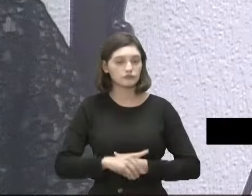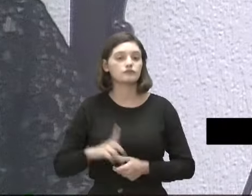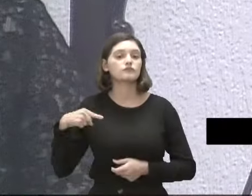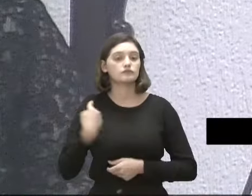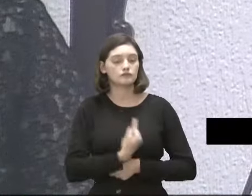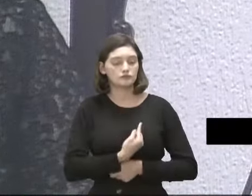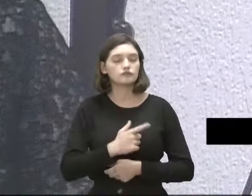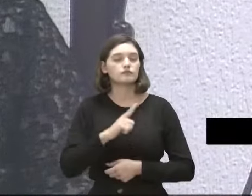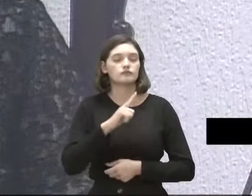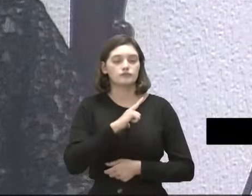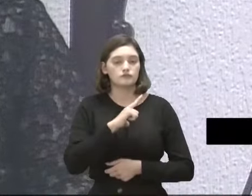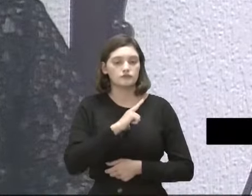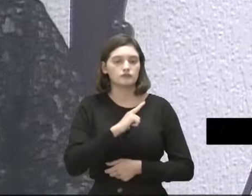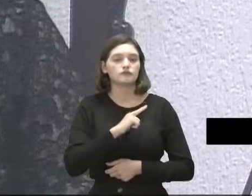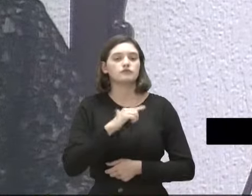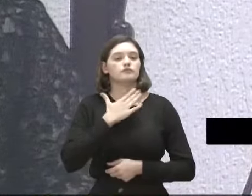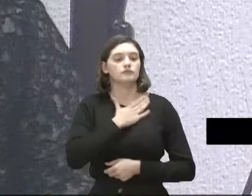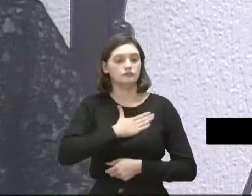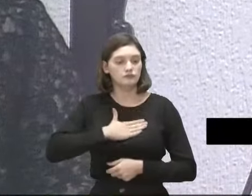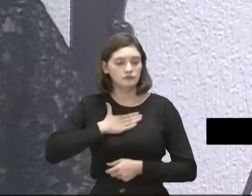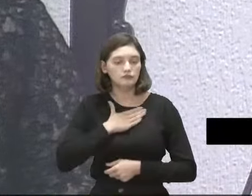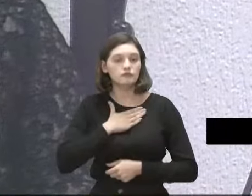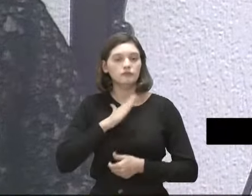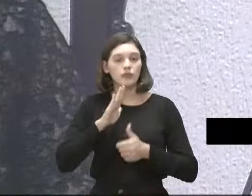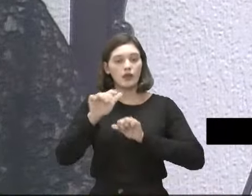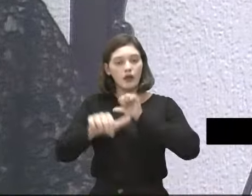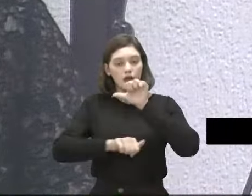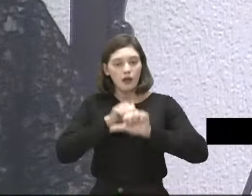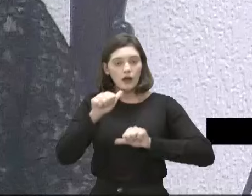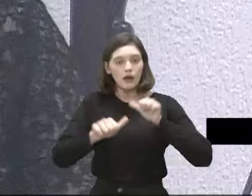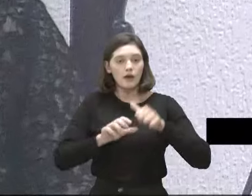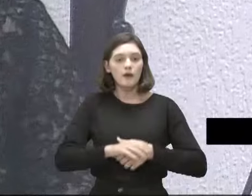teria muito prazer em mudar